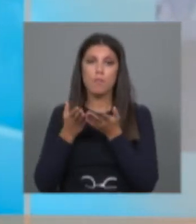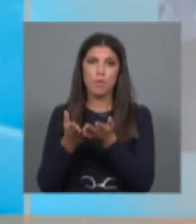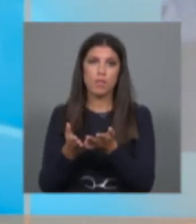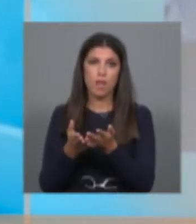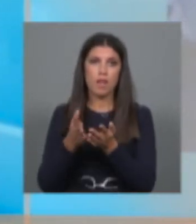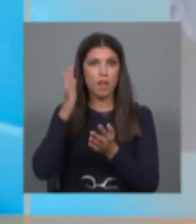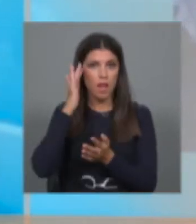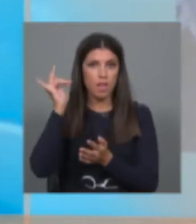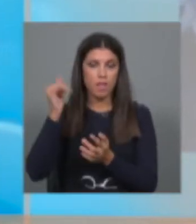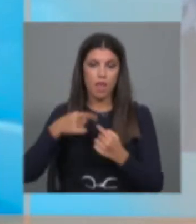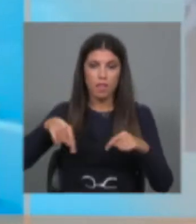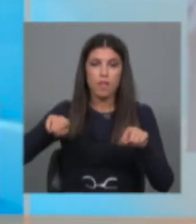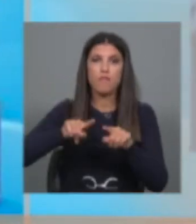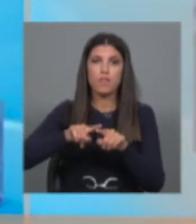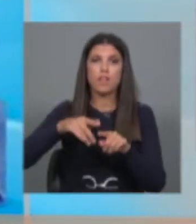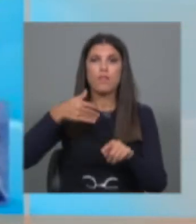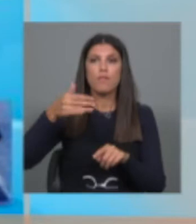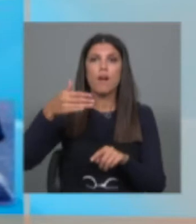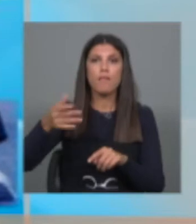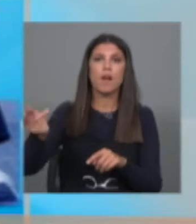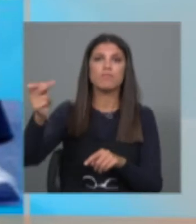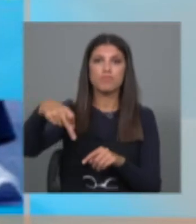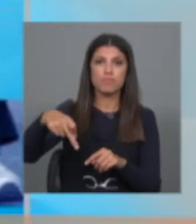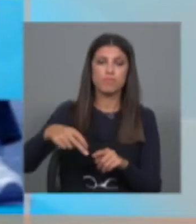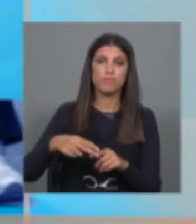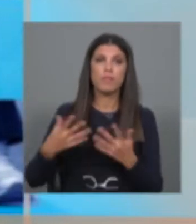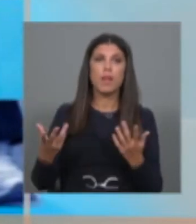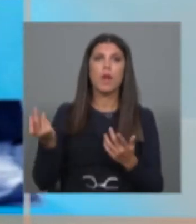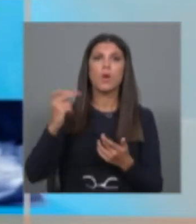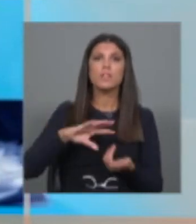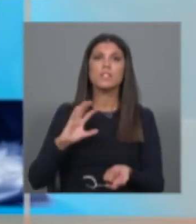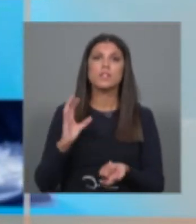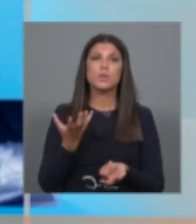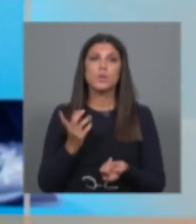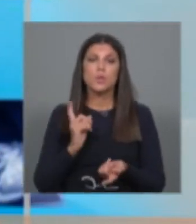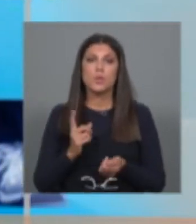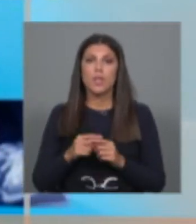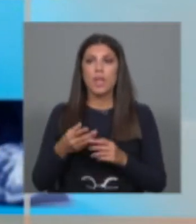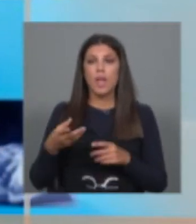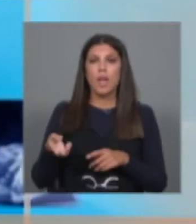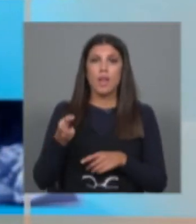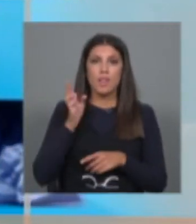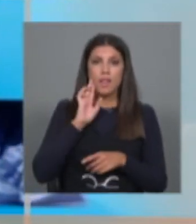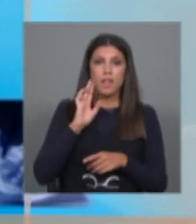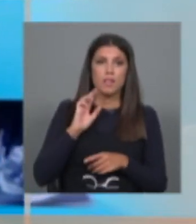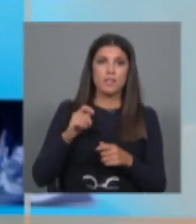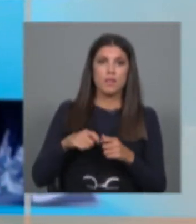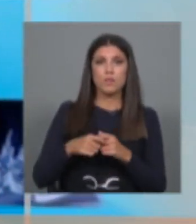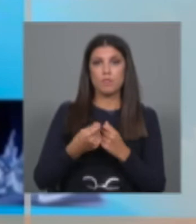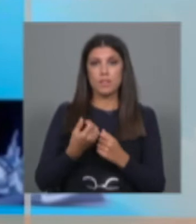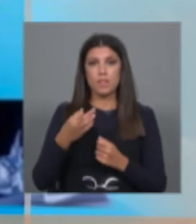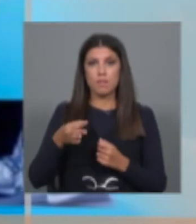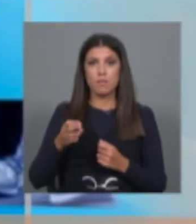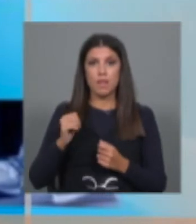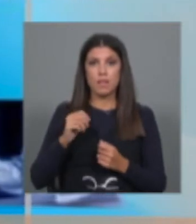que viesse a existir. O que acontece é que a direção do partido não é, e sobretudo